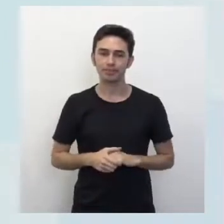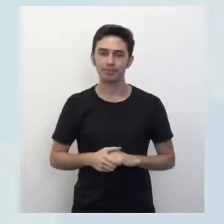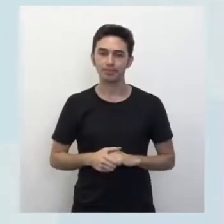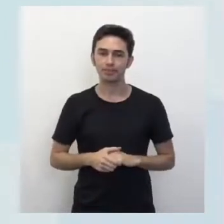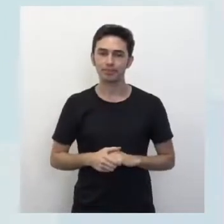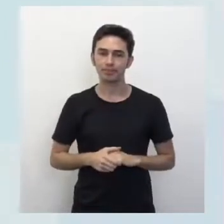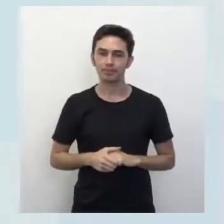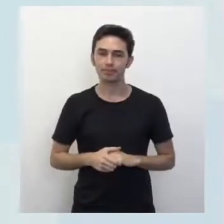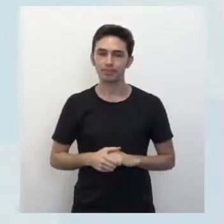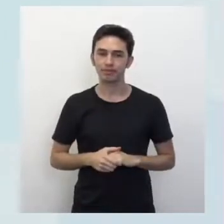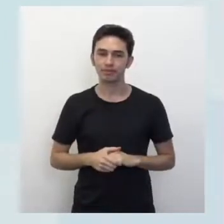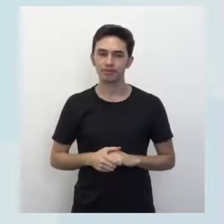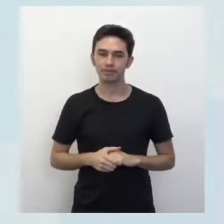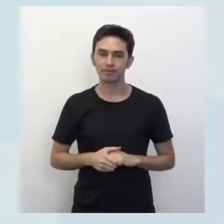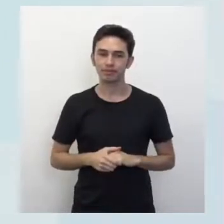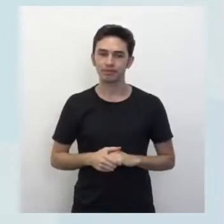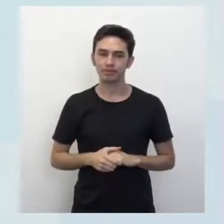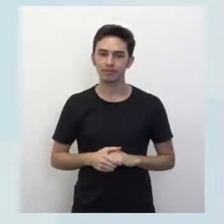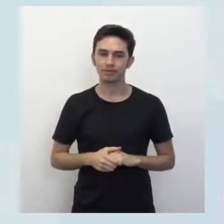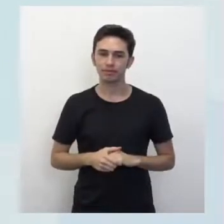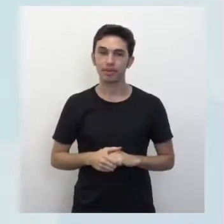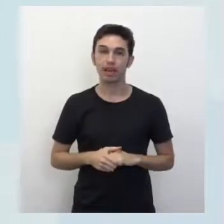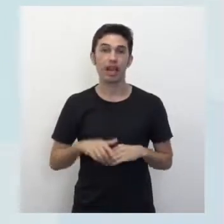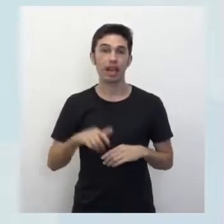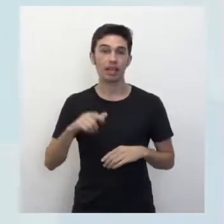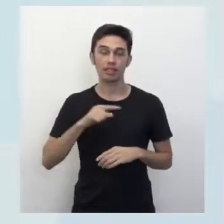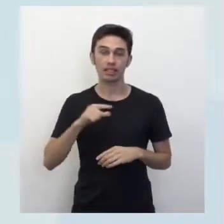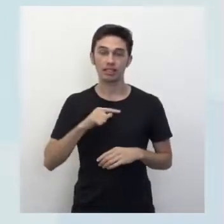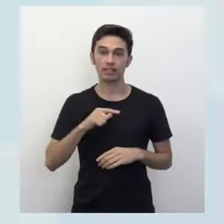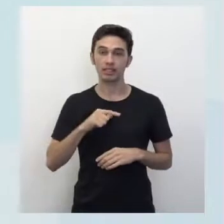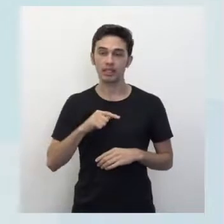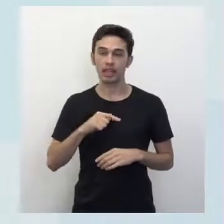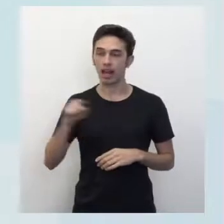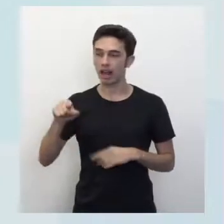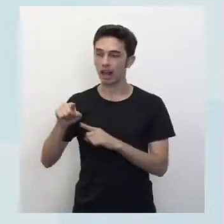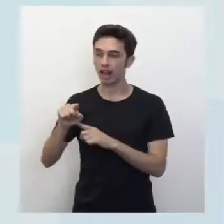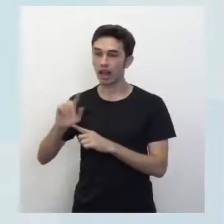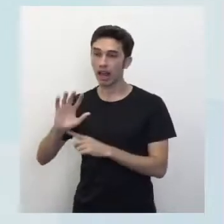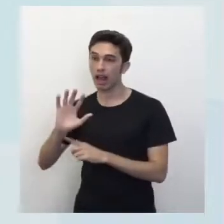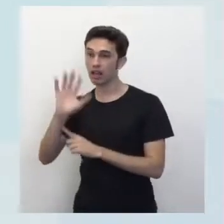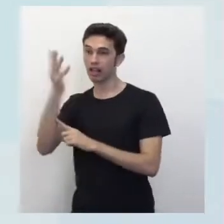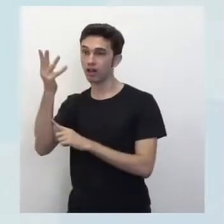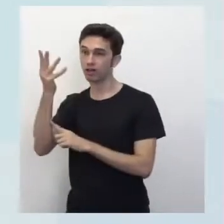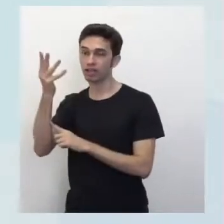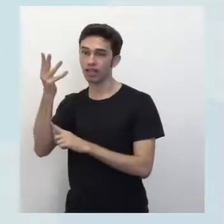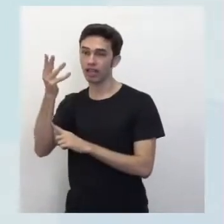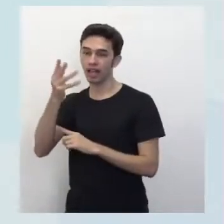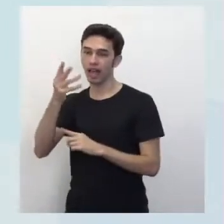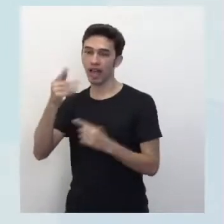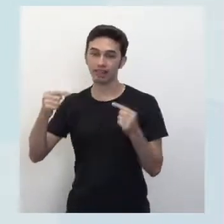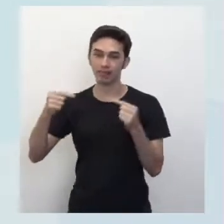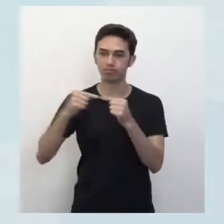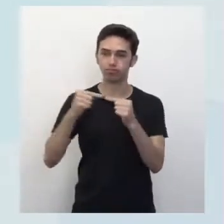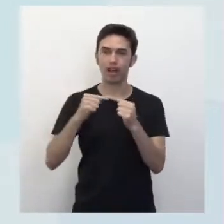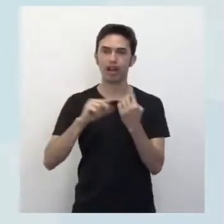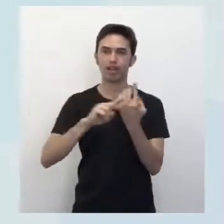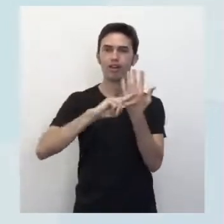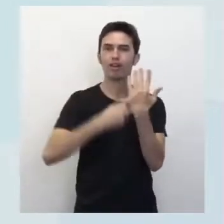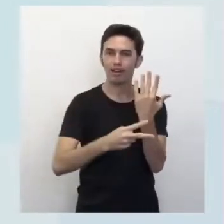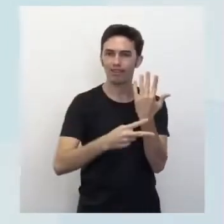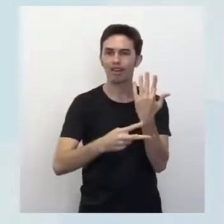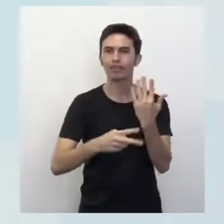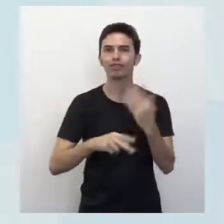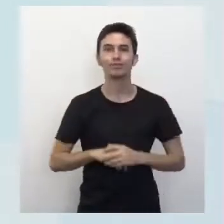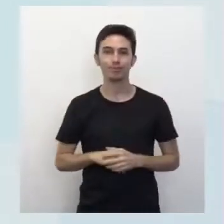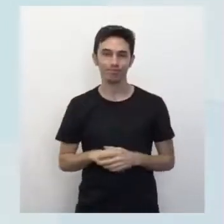uma rígida relação entre causa e efeito. Em algum